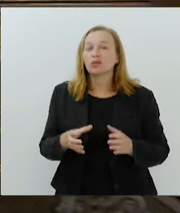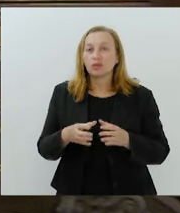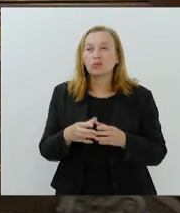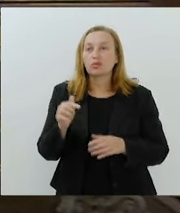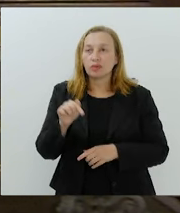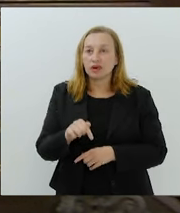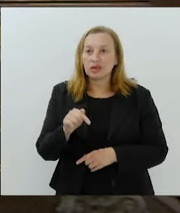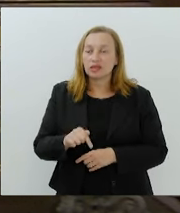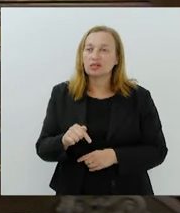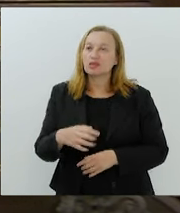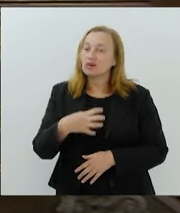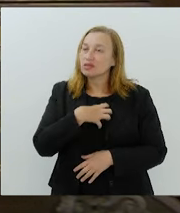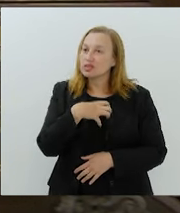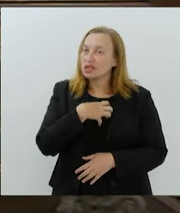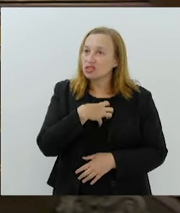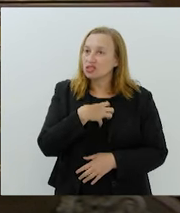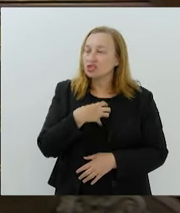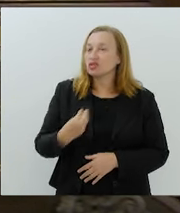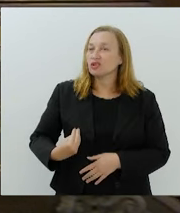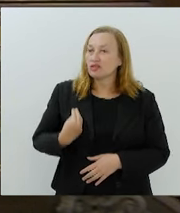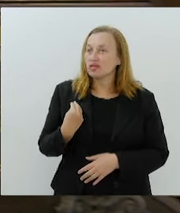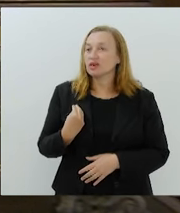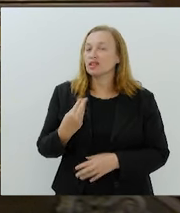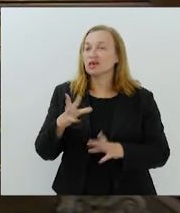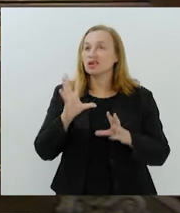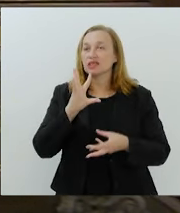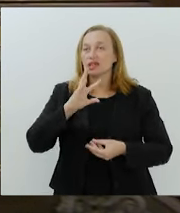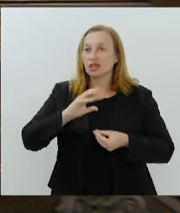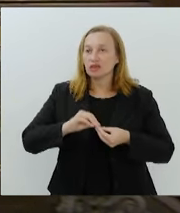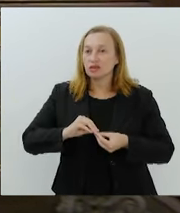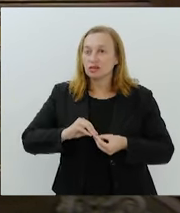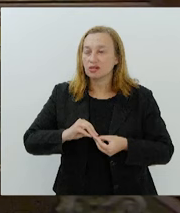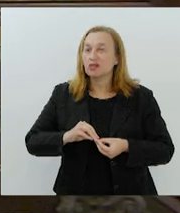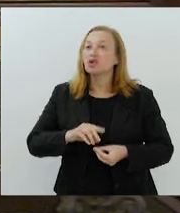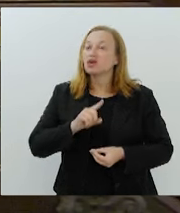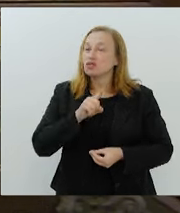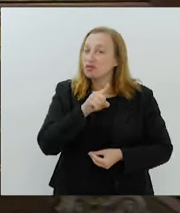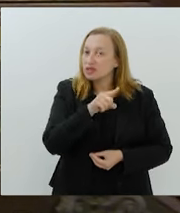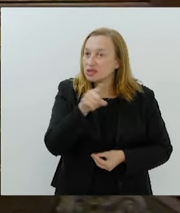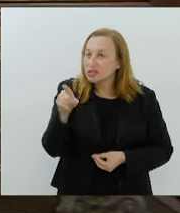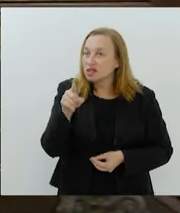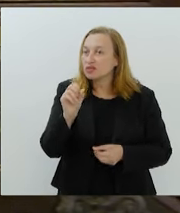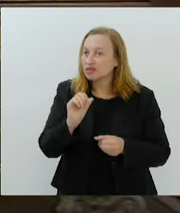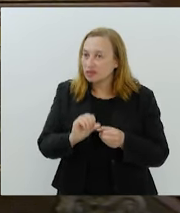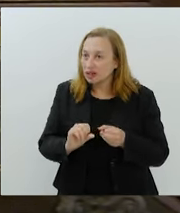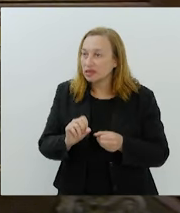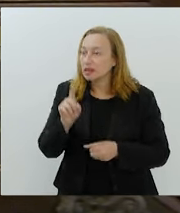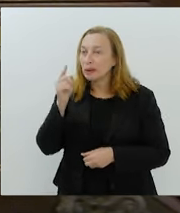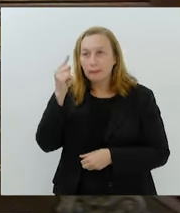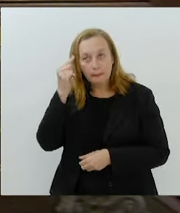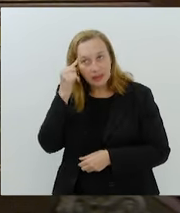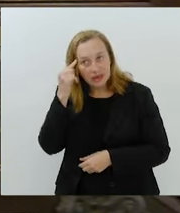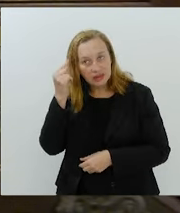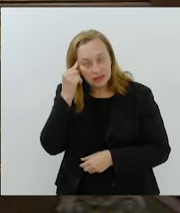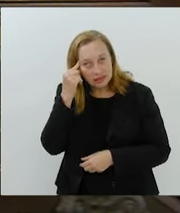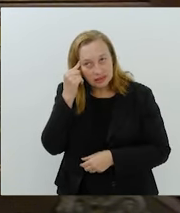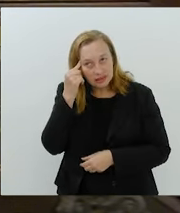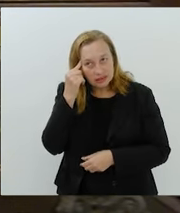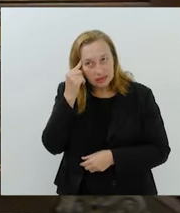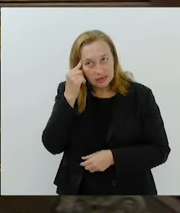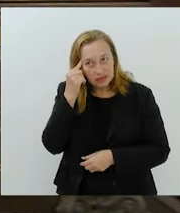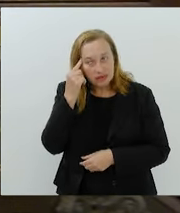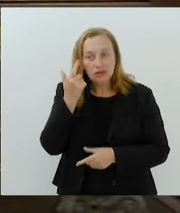O sentido da nossa existência se resume ao que vocês fazem, pensam, às causas que